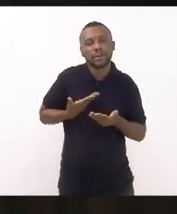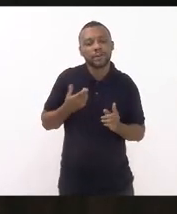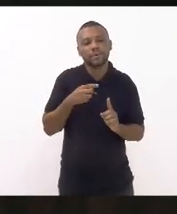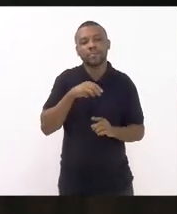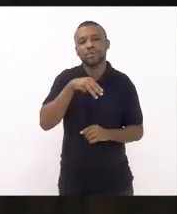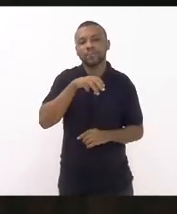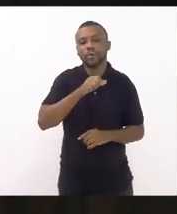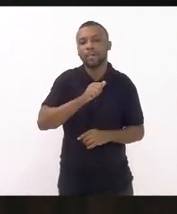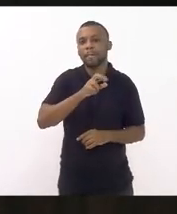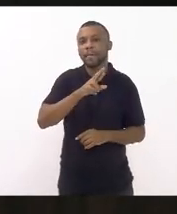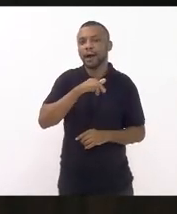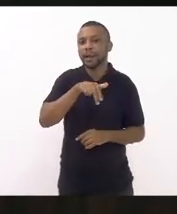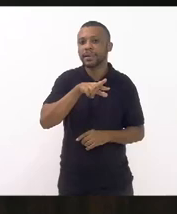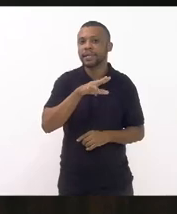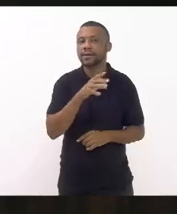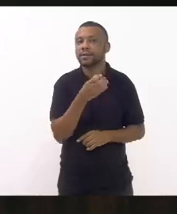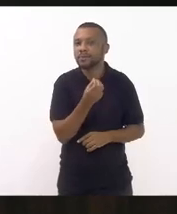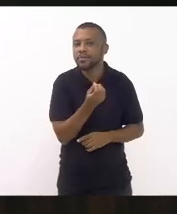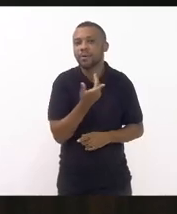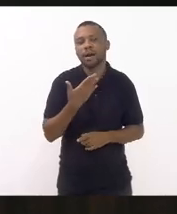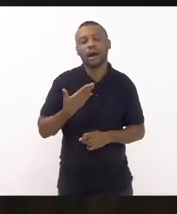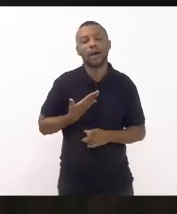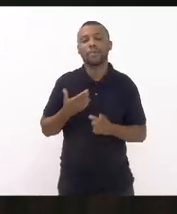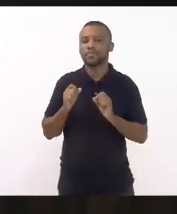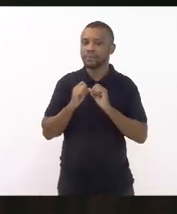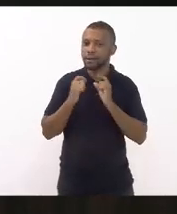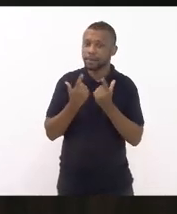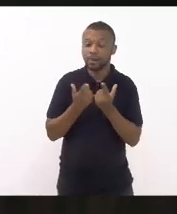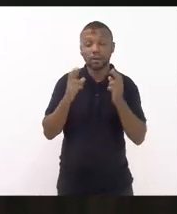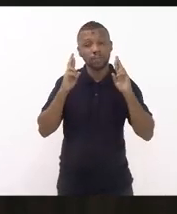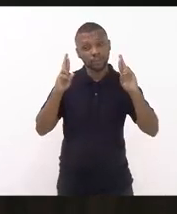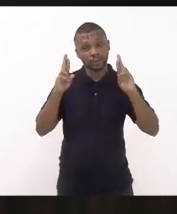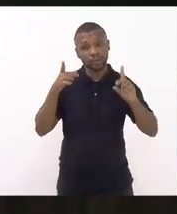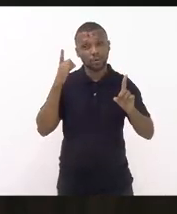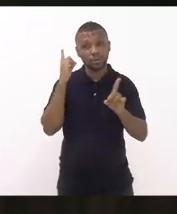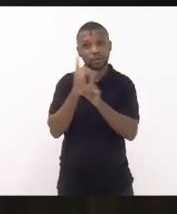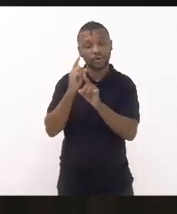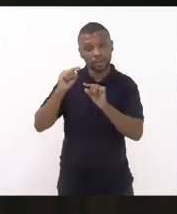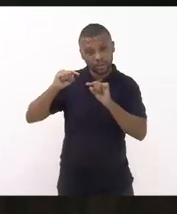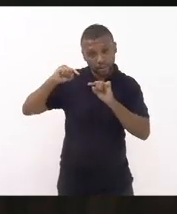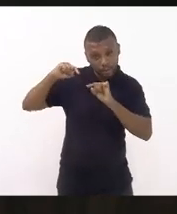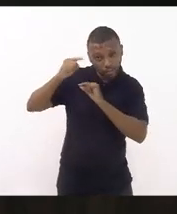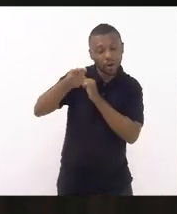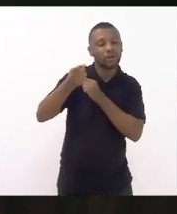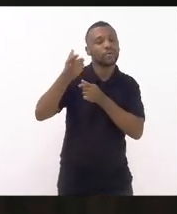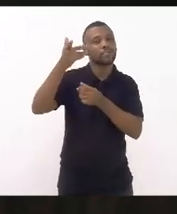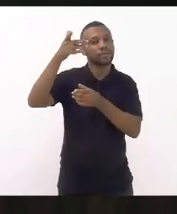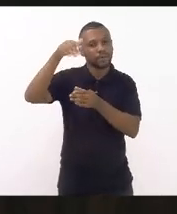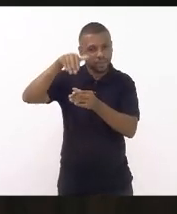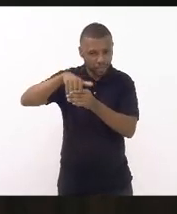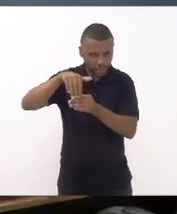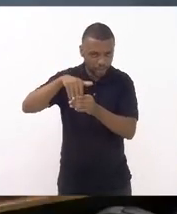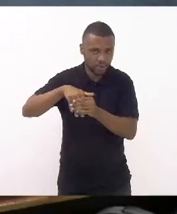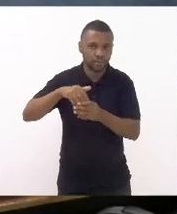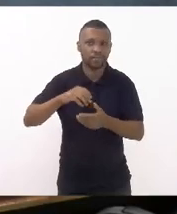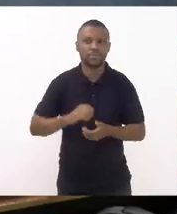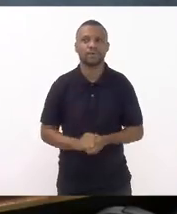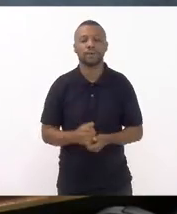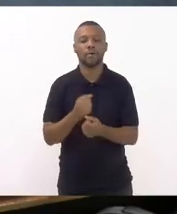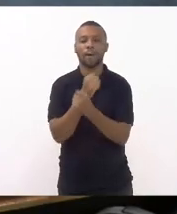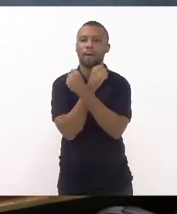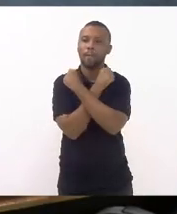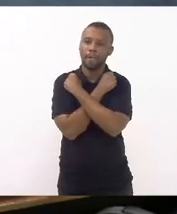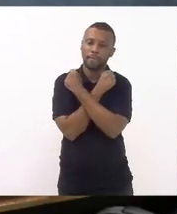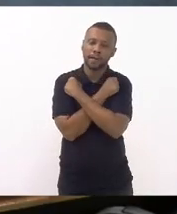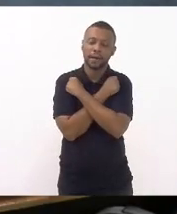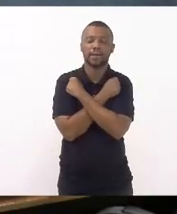amigo de todos, amigo dessa casa. Esperamos encontrar a Vossa Excelência na próxima legislatura. Presidente, um abraço para o meu presidente. Amigo. Um